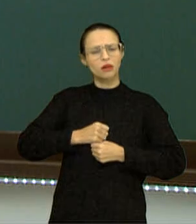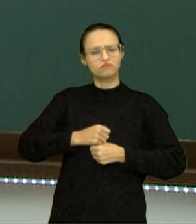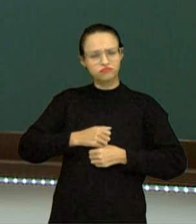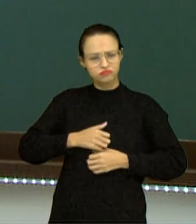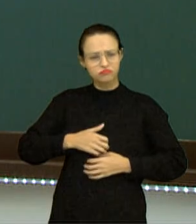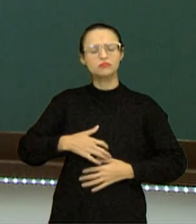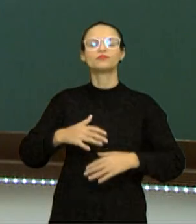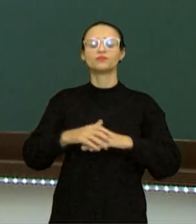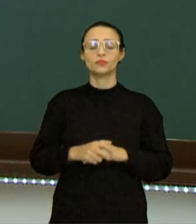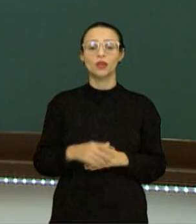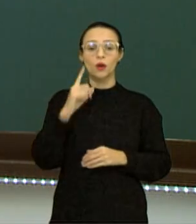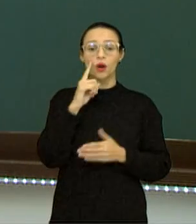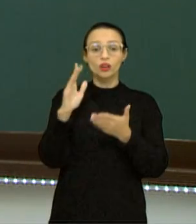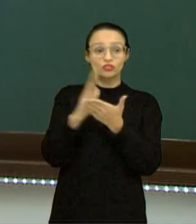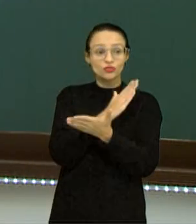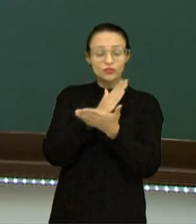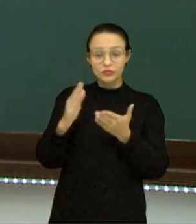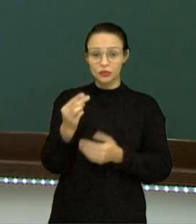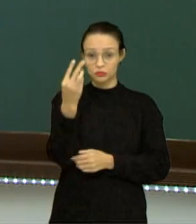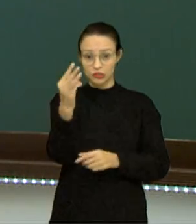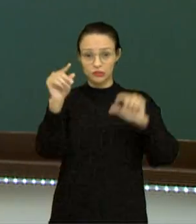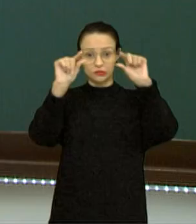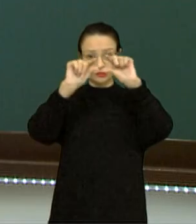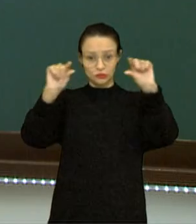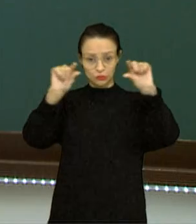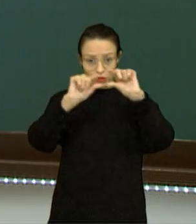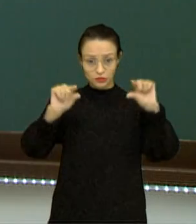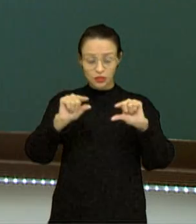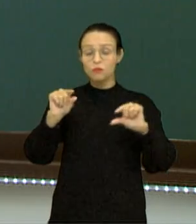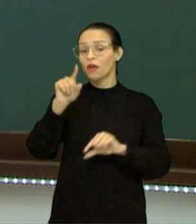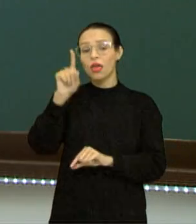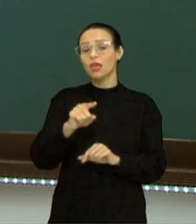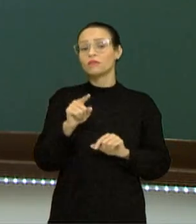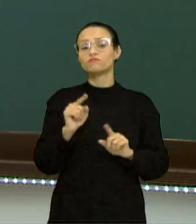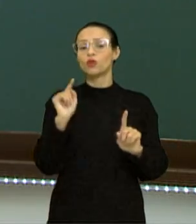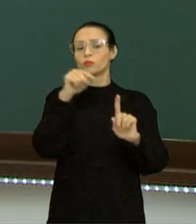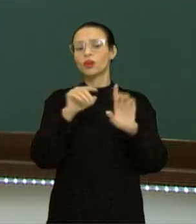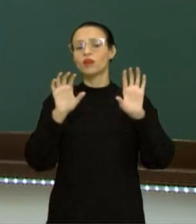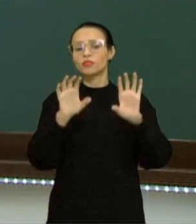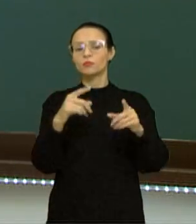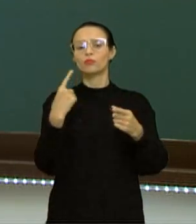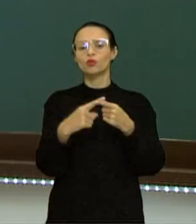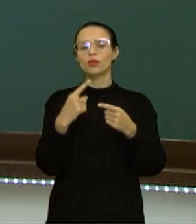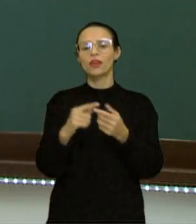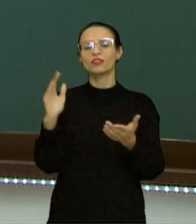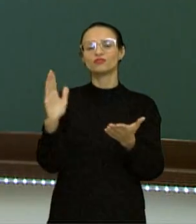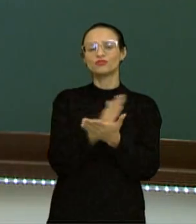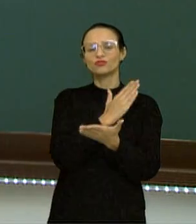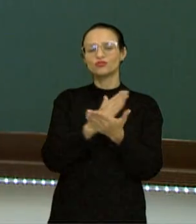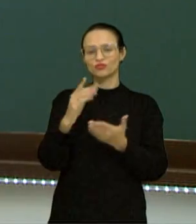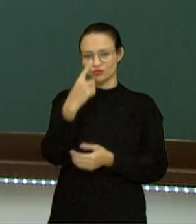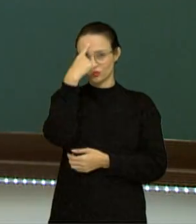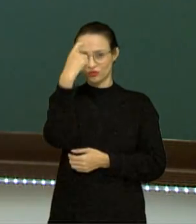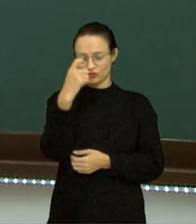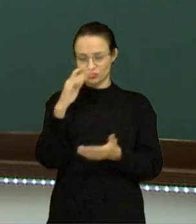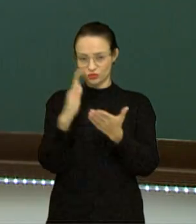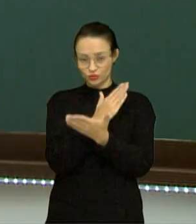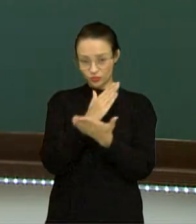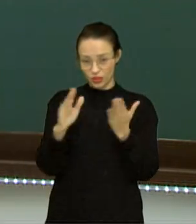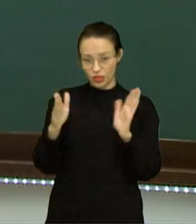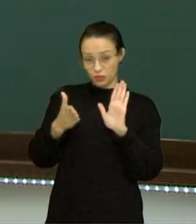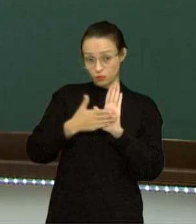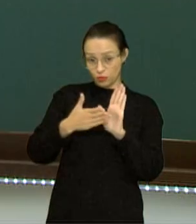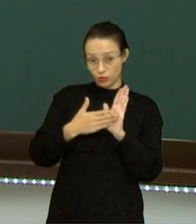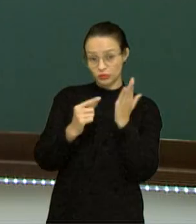é intencional, porque temos ideias aqui diferentes propostas pelo cronista. Na